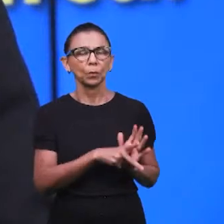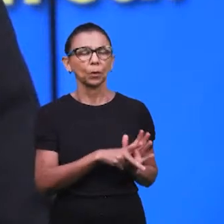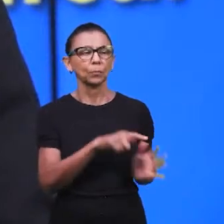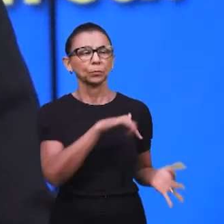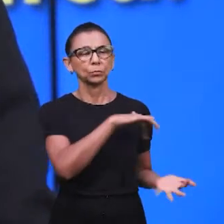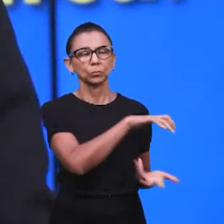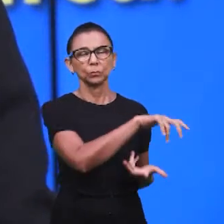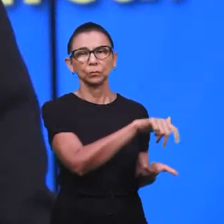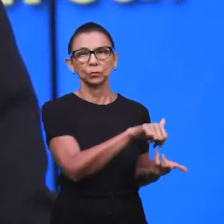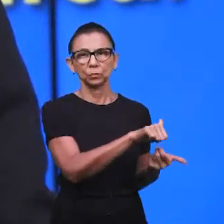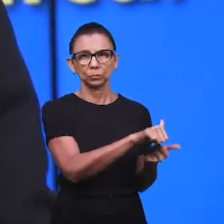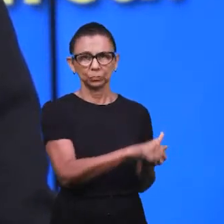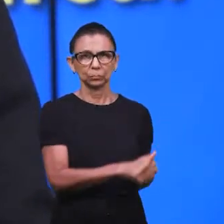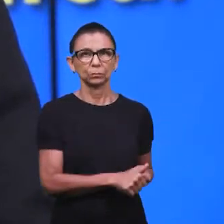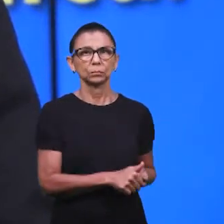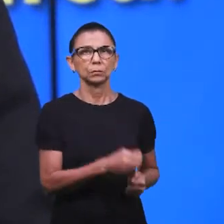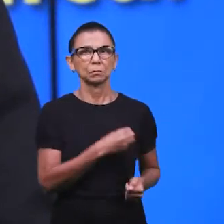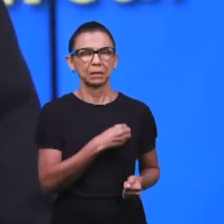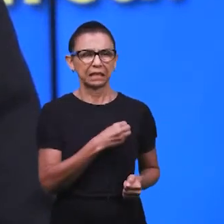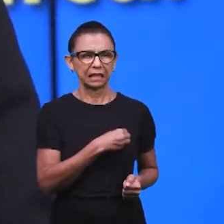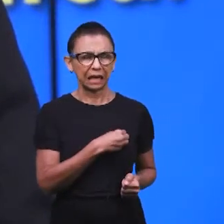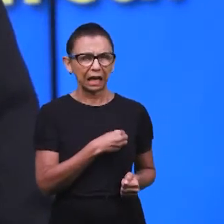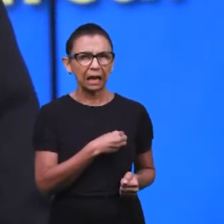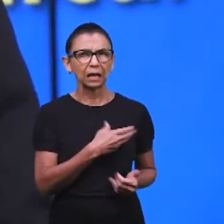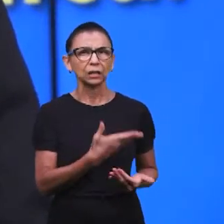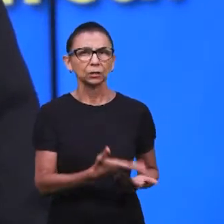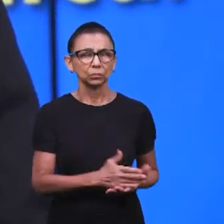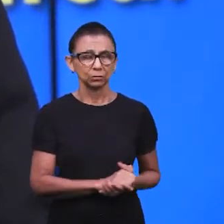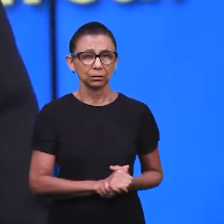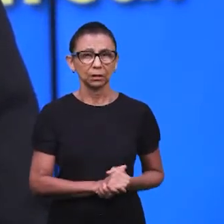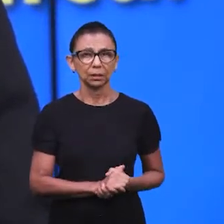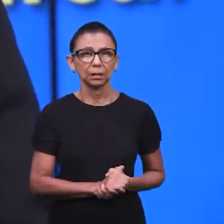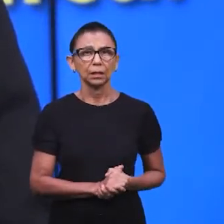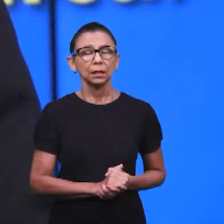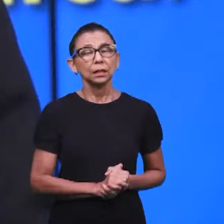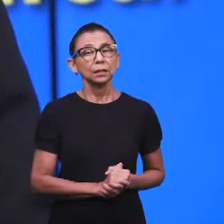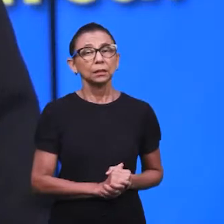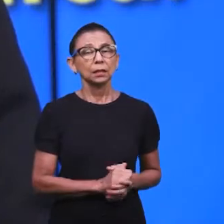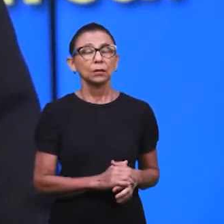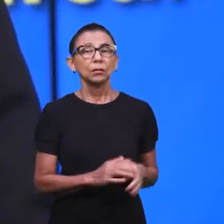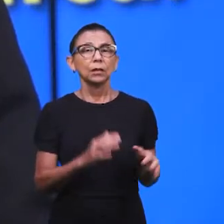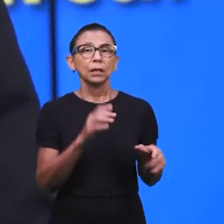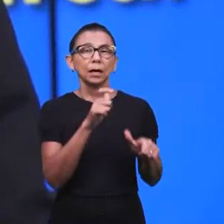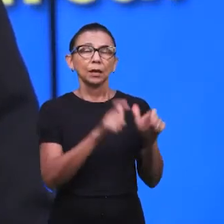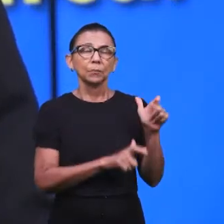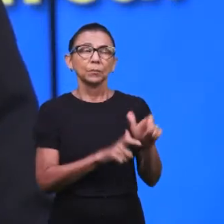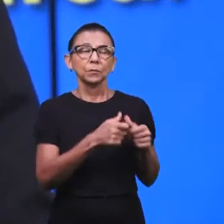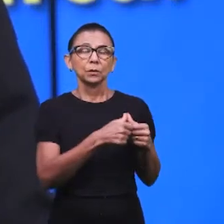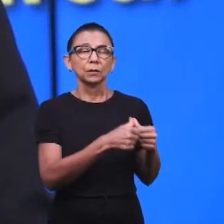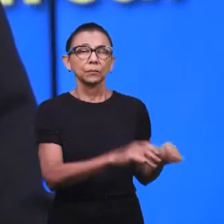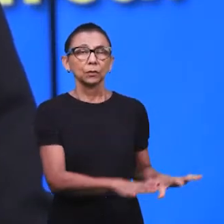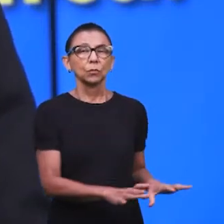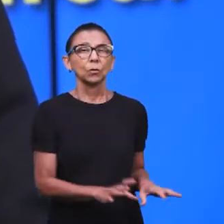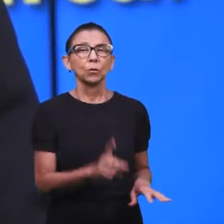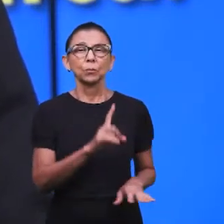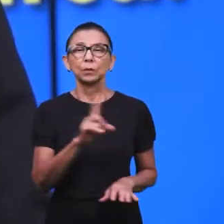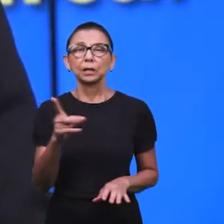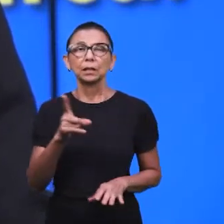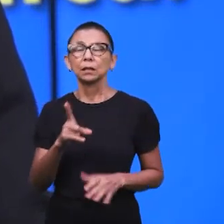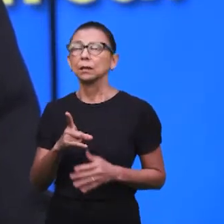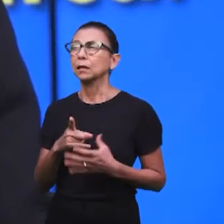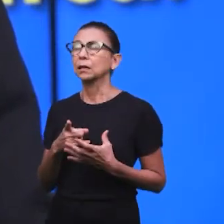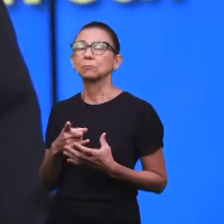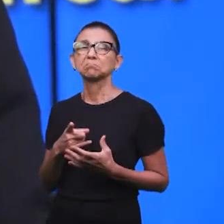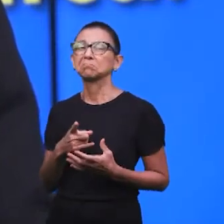mundo ama, né? Porque o mundo ele permaneceu em trevas, amou mais as trevas do que a luz, diz a palavra de Deus. Então, é o